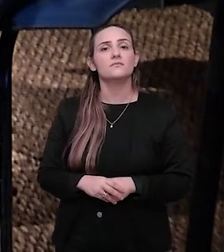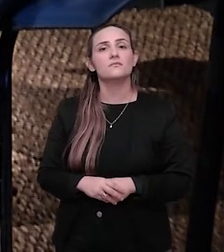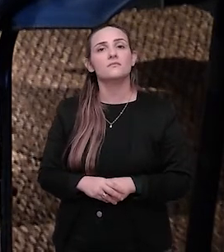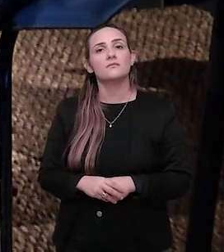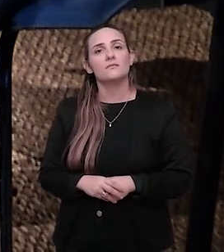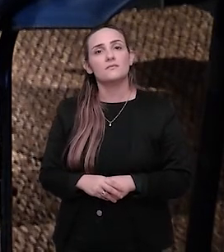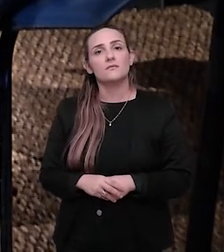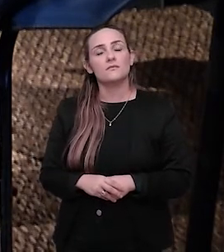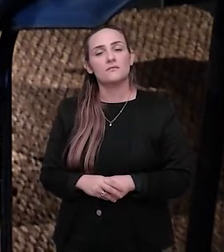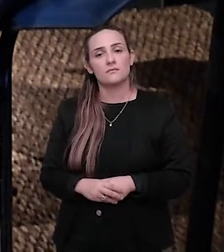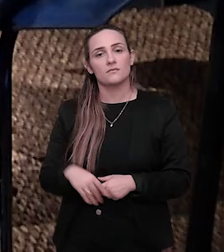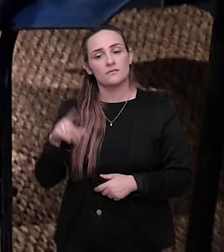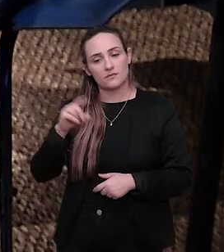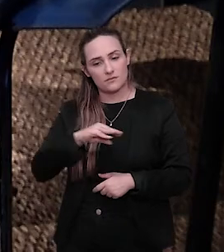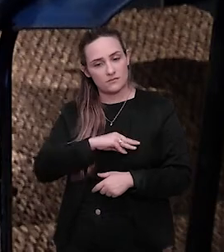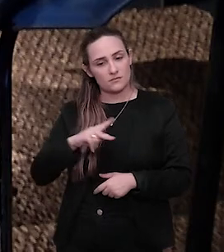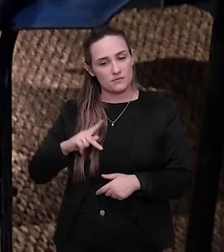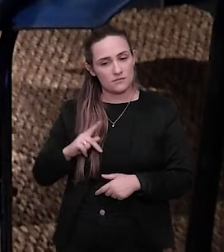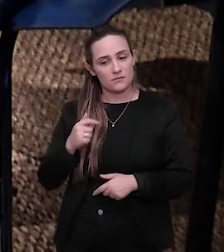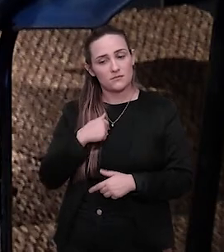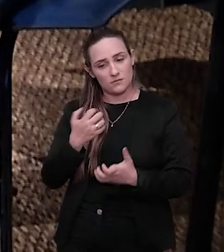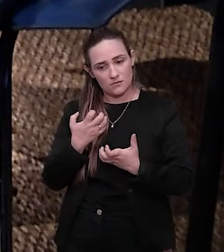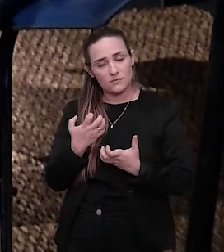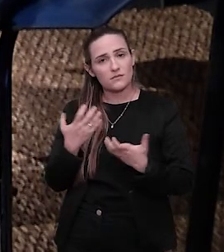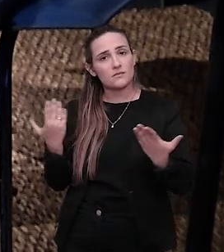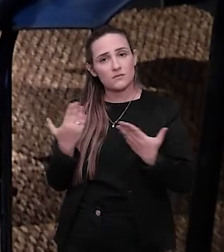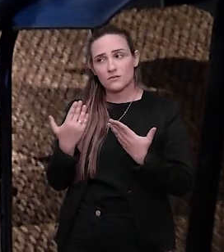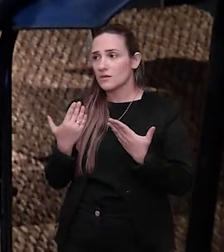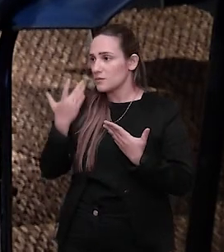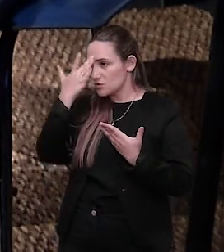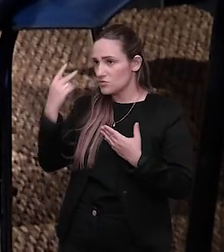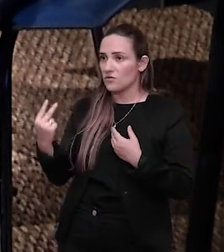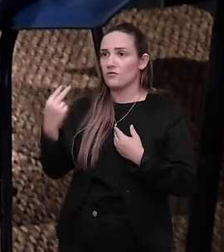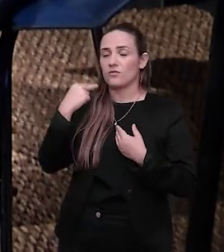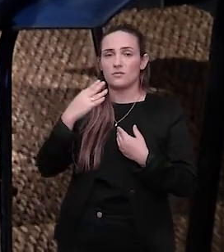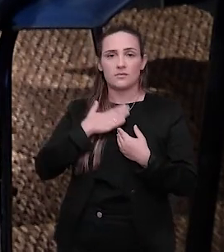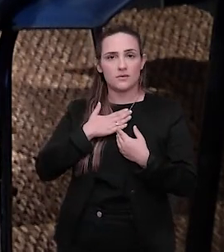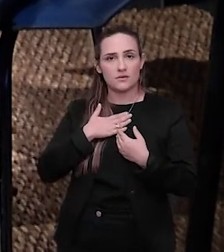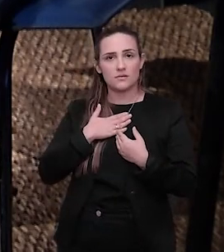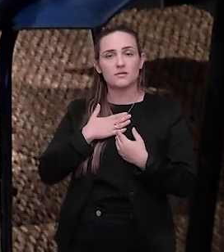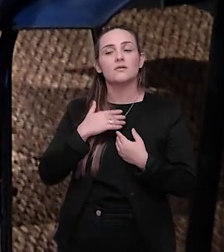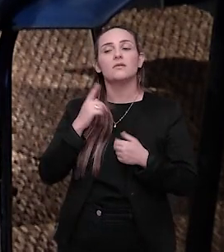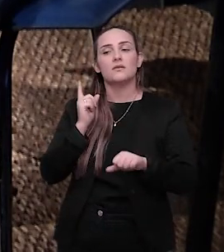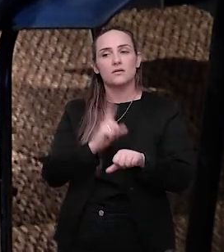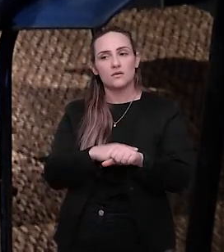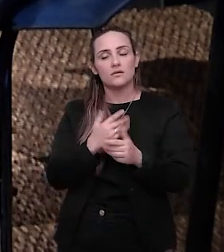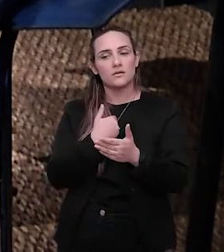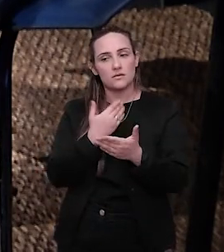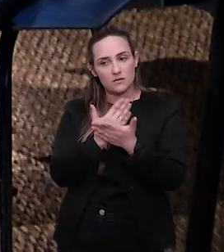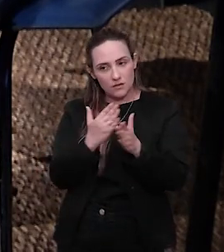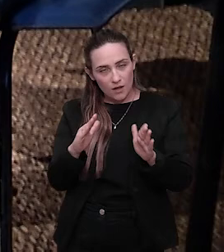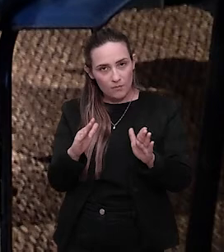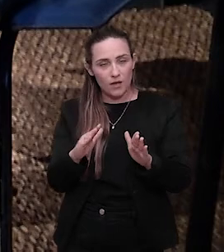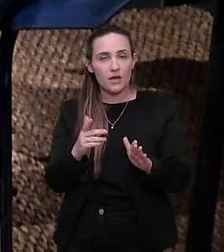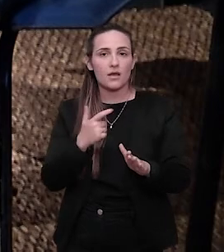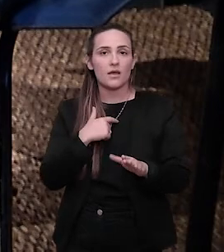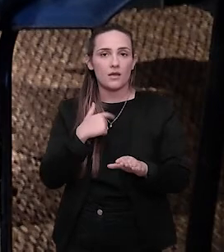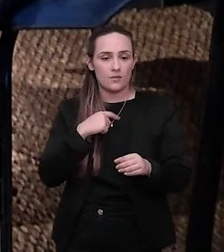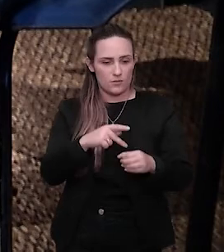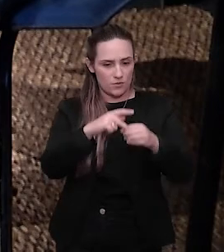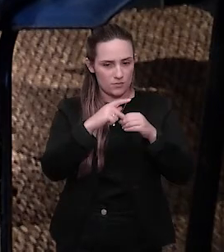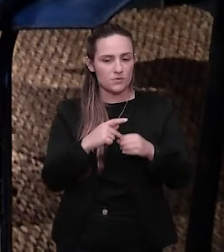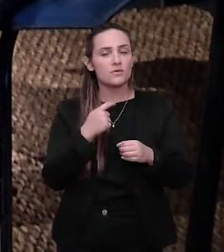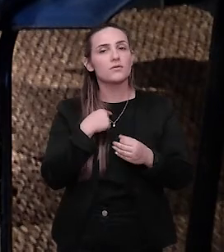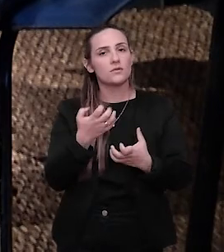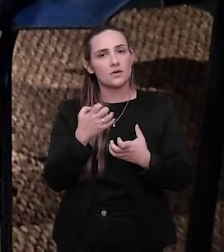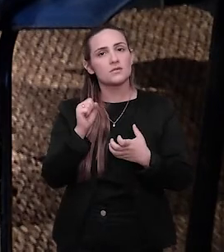consequências das suas atitudes, é o Ministério Público que eu quero integrar. É o Ministério Público que eu quero voltar, terminando meu mandato, para uma promotoria de justiça, porque eu sou promotor, e